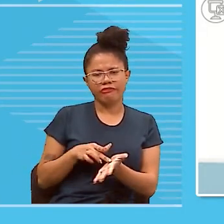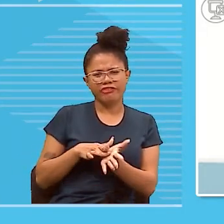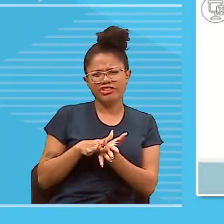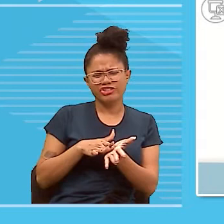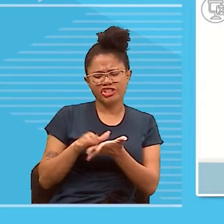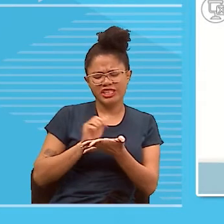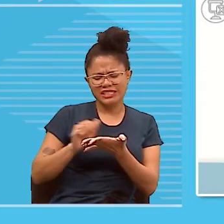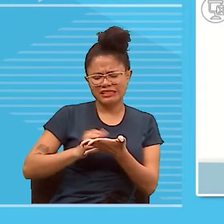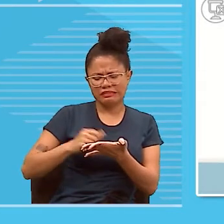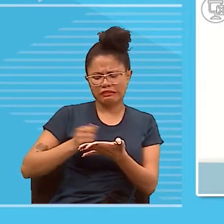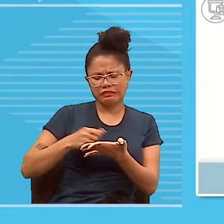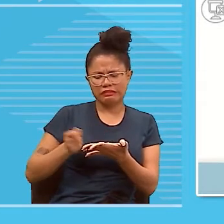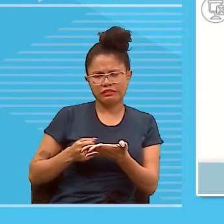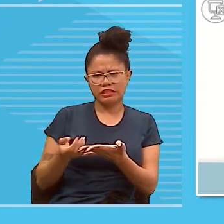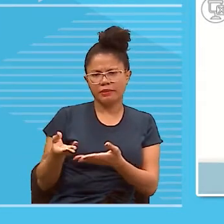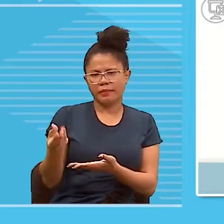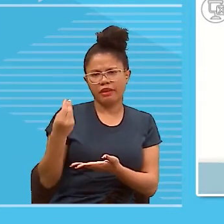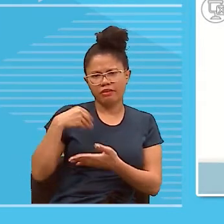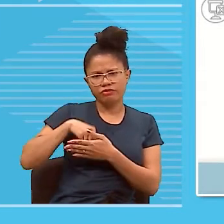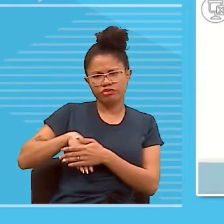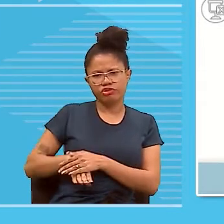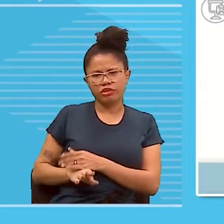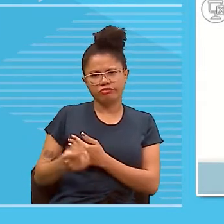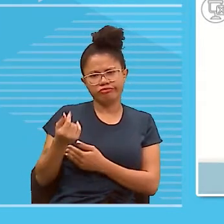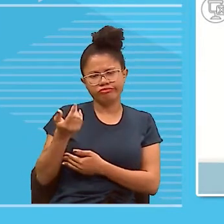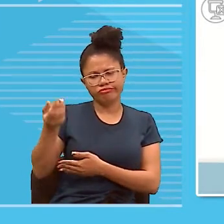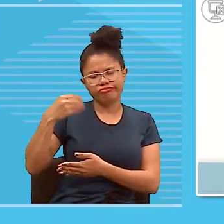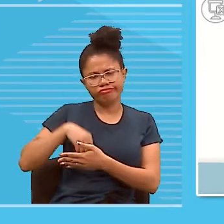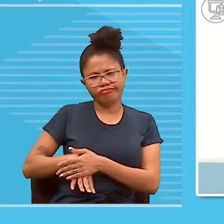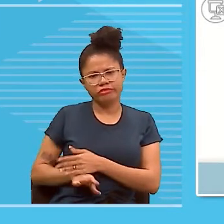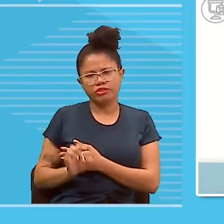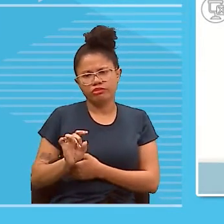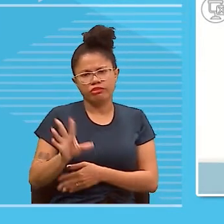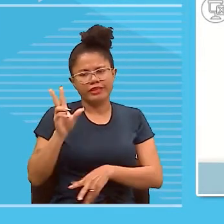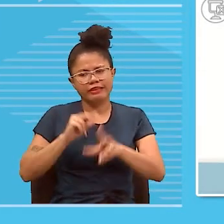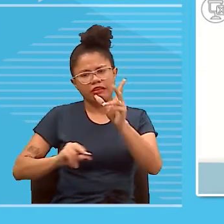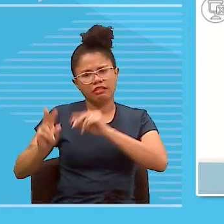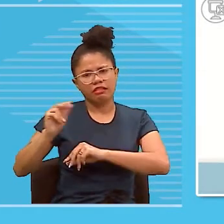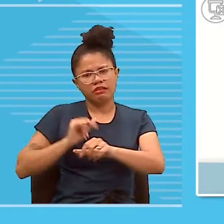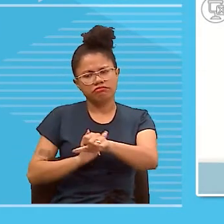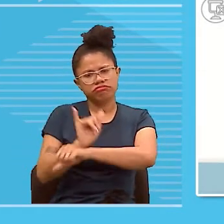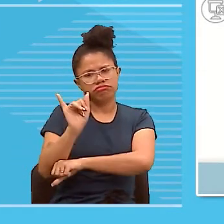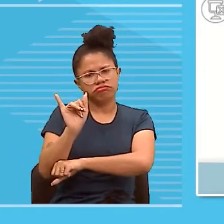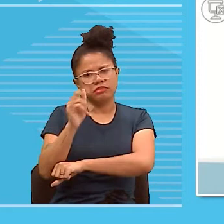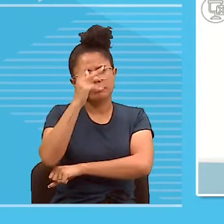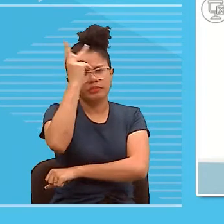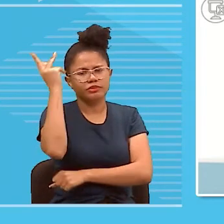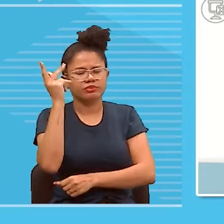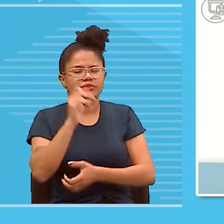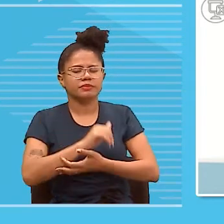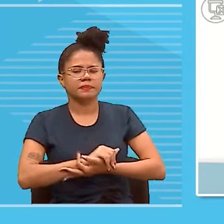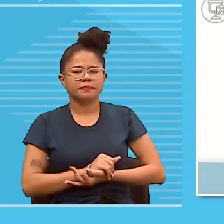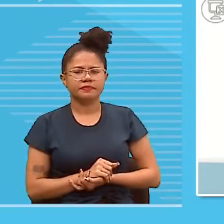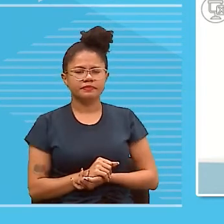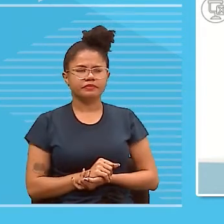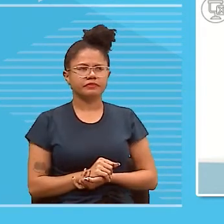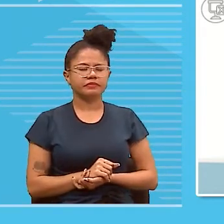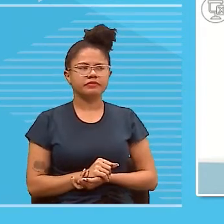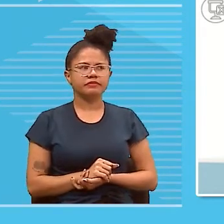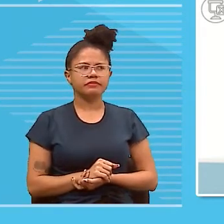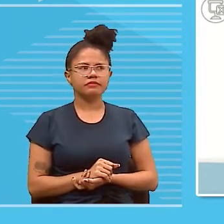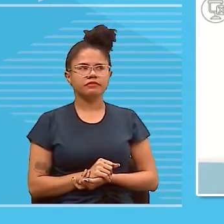que escrevia emboçava o dinheiro tchau era um era um sofrimento muito